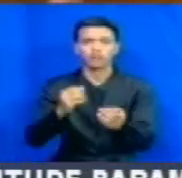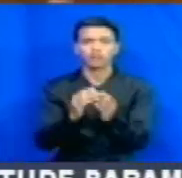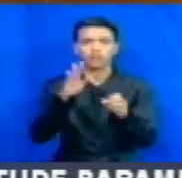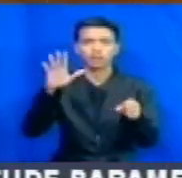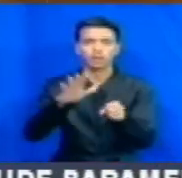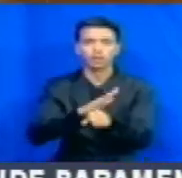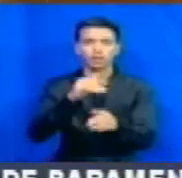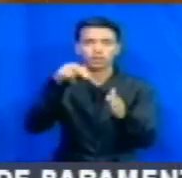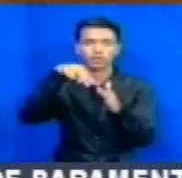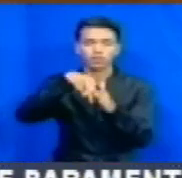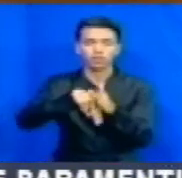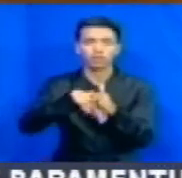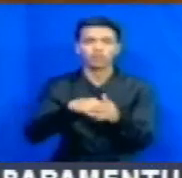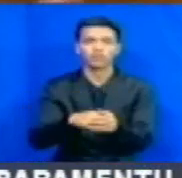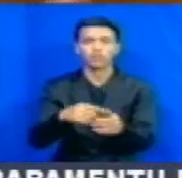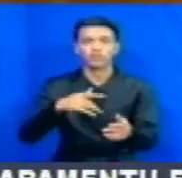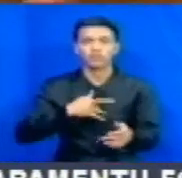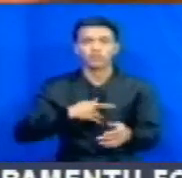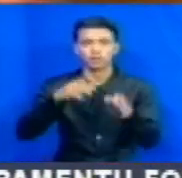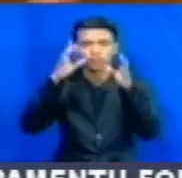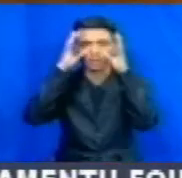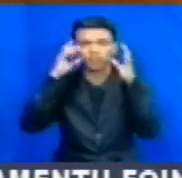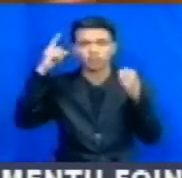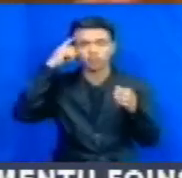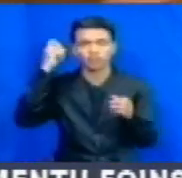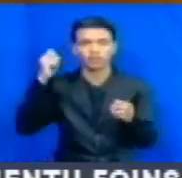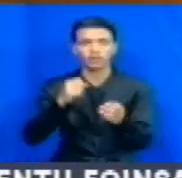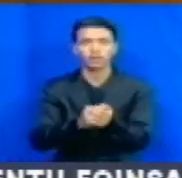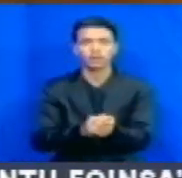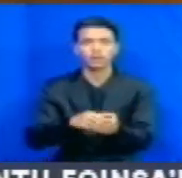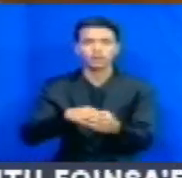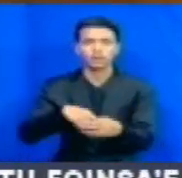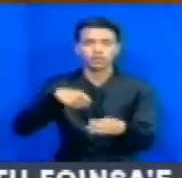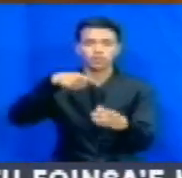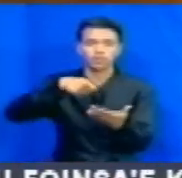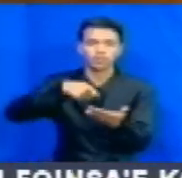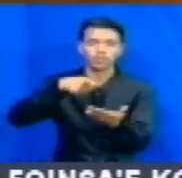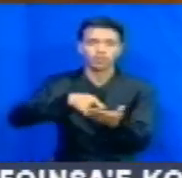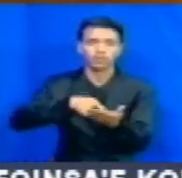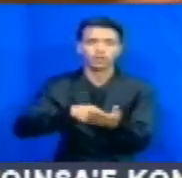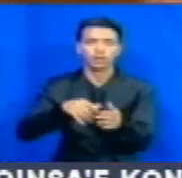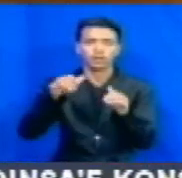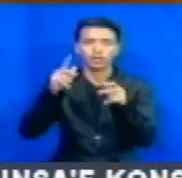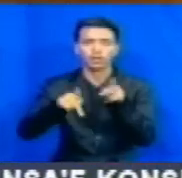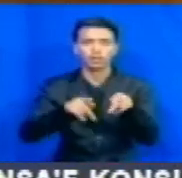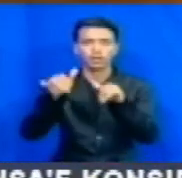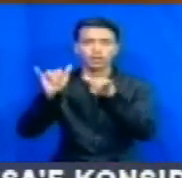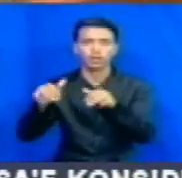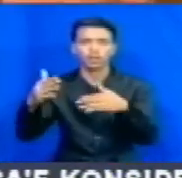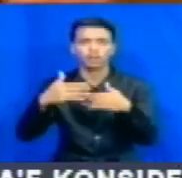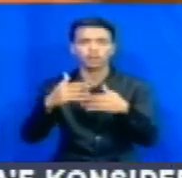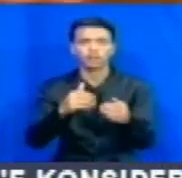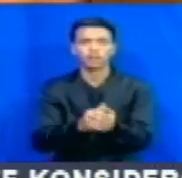Mungkin sentri terus tambah impact dari serbor, nampak hal komunitas di sini nampak lebih besar. Nampak tahu kan? Tahu cuma itu